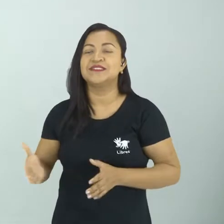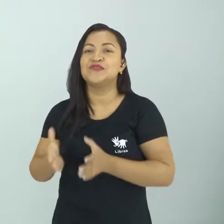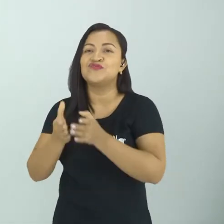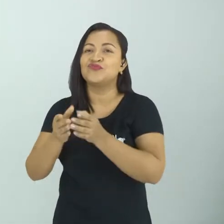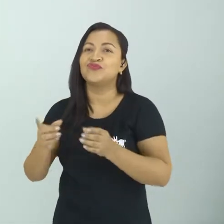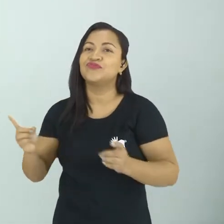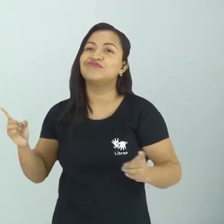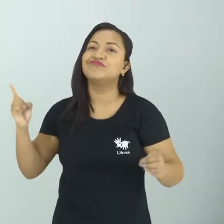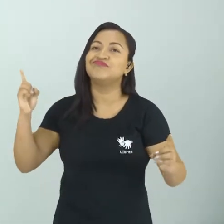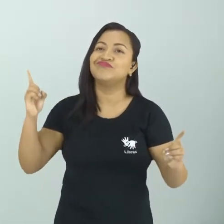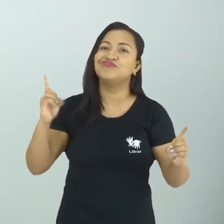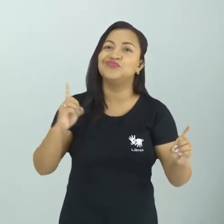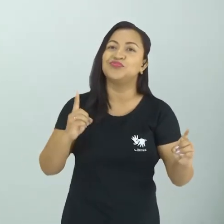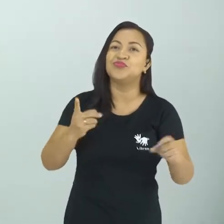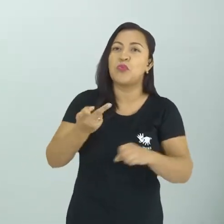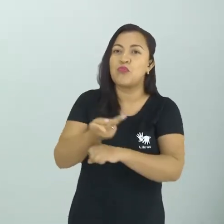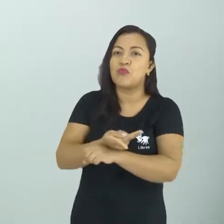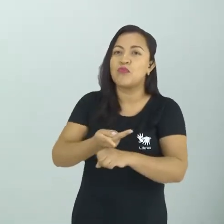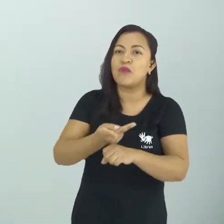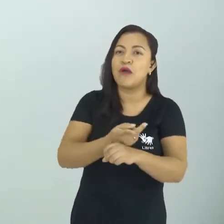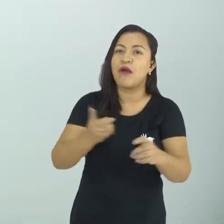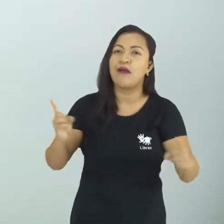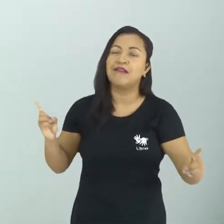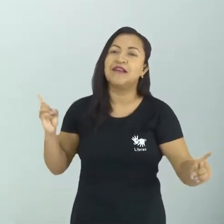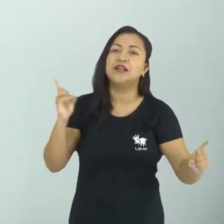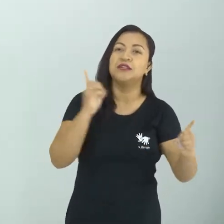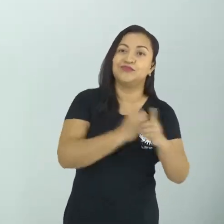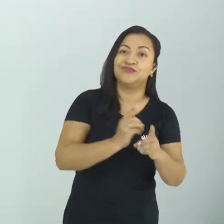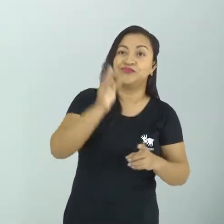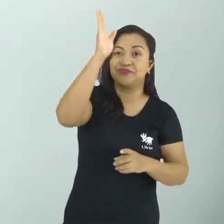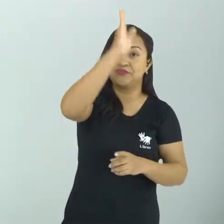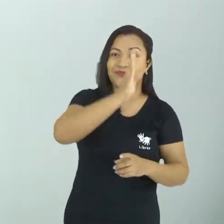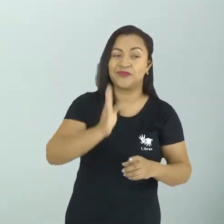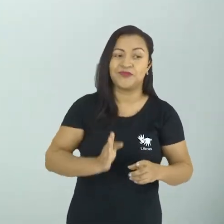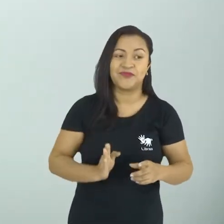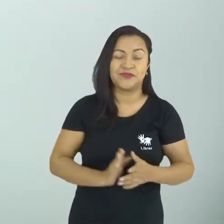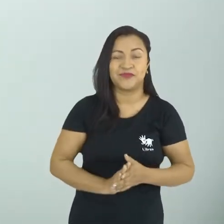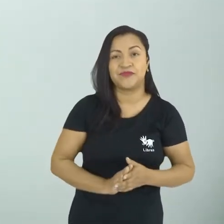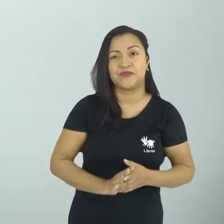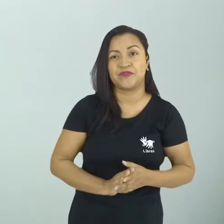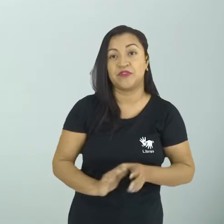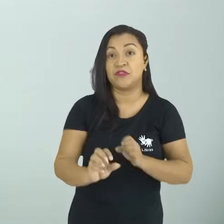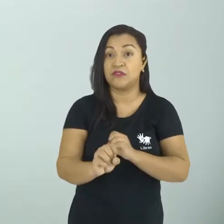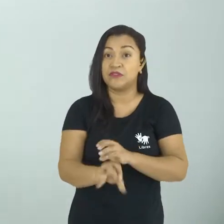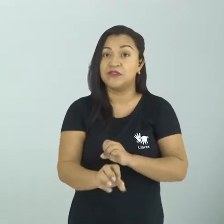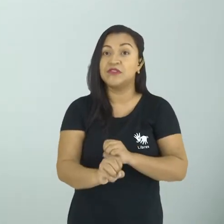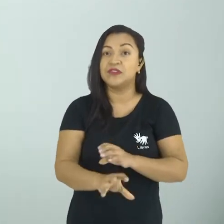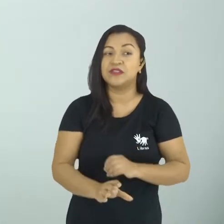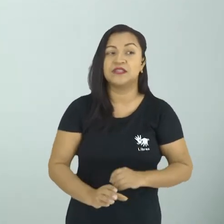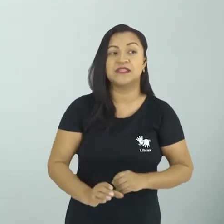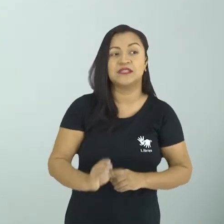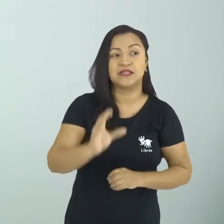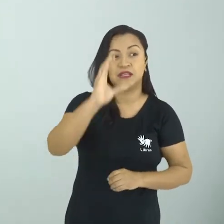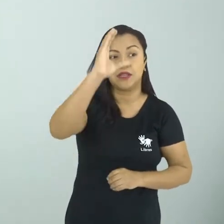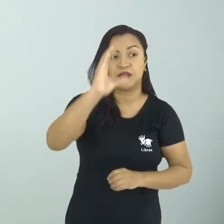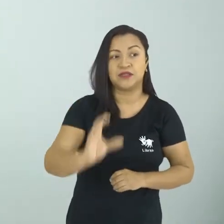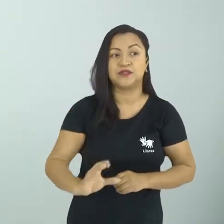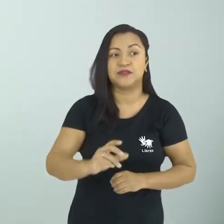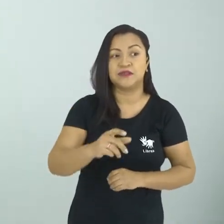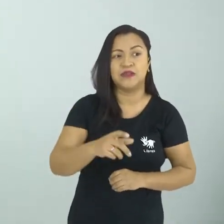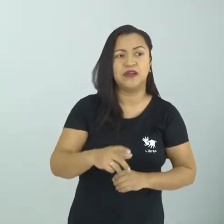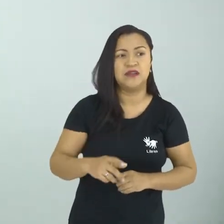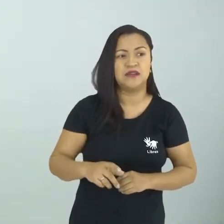novos territórios e na missão de catequizar, a missão catequética, catequizar os novos